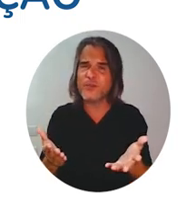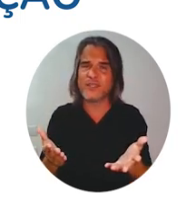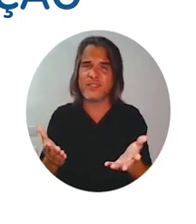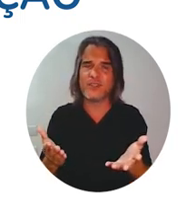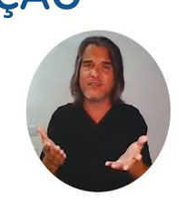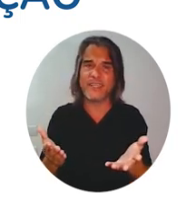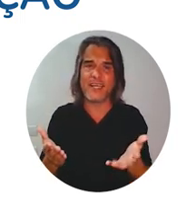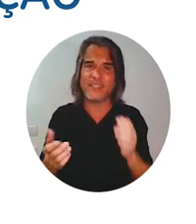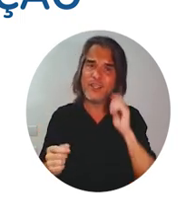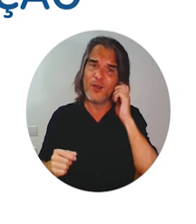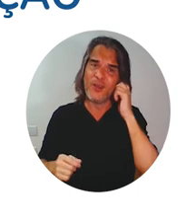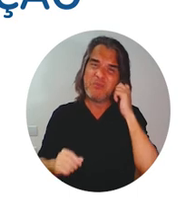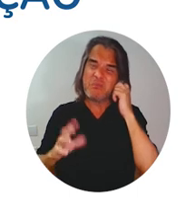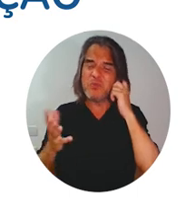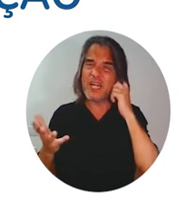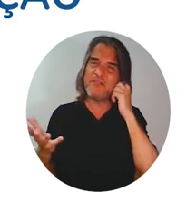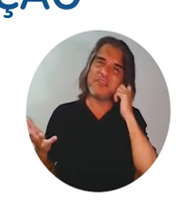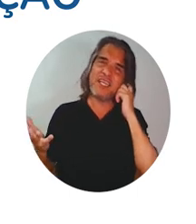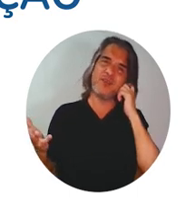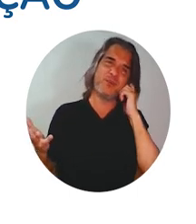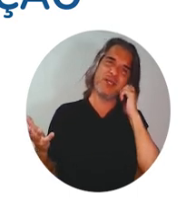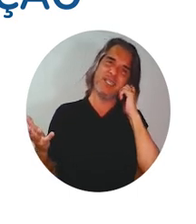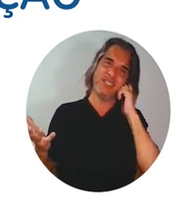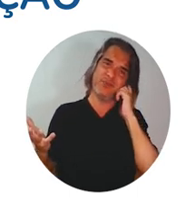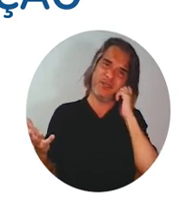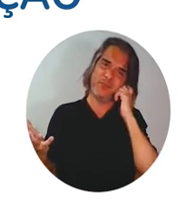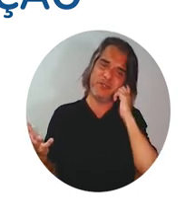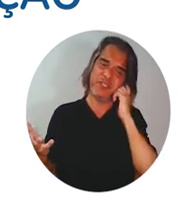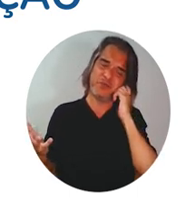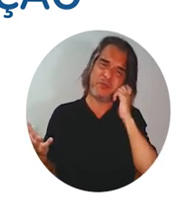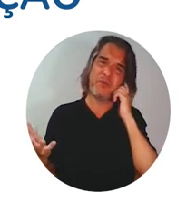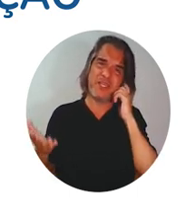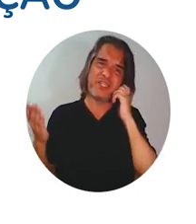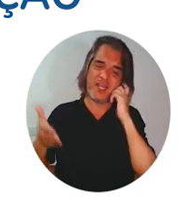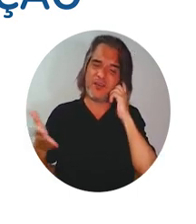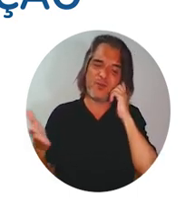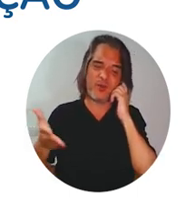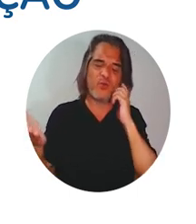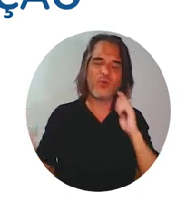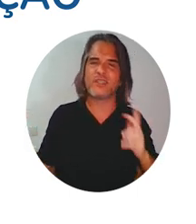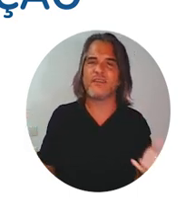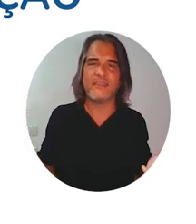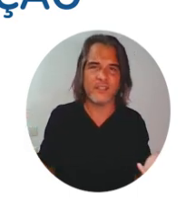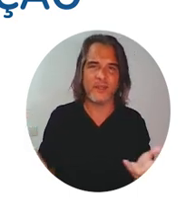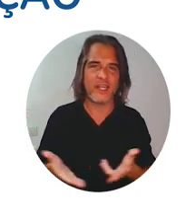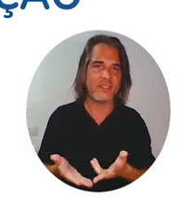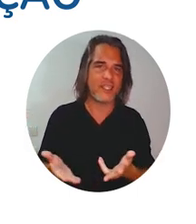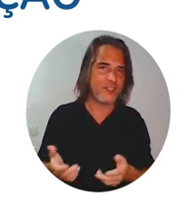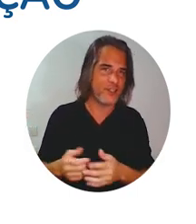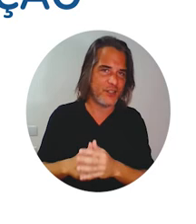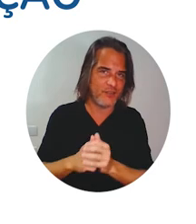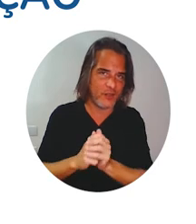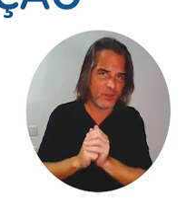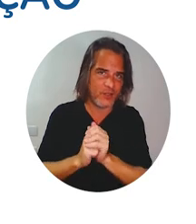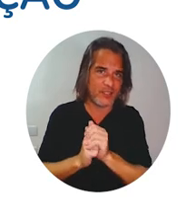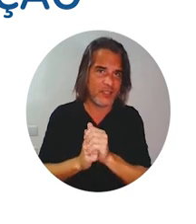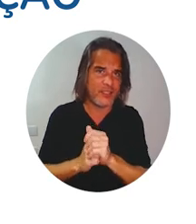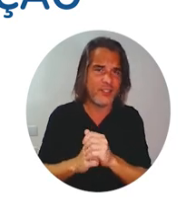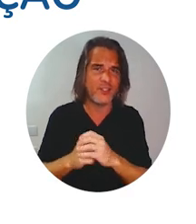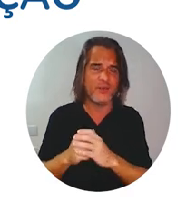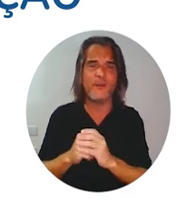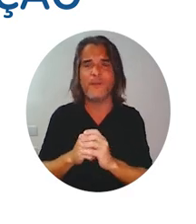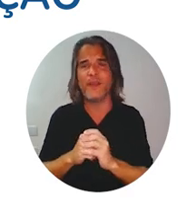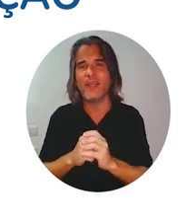de confirmação, na verdade, o gráfico nem é tão importante, mas importante normalmente é uma conta, você vai fazer uma análise estatística, enfim, alguma coisa